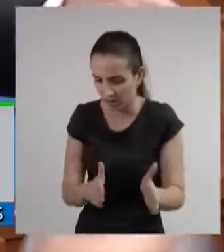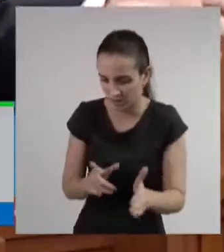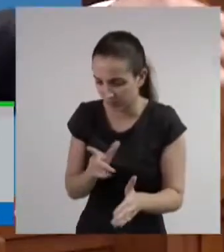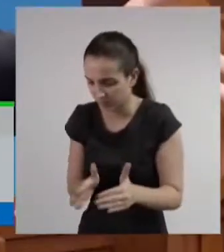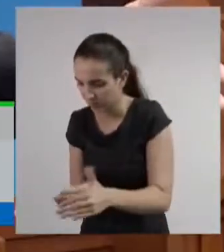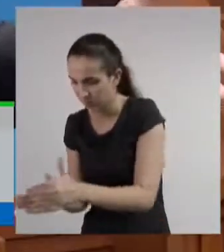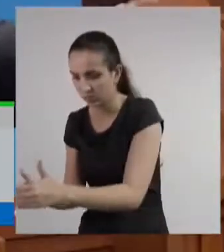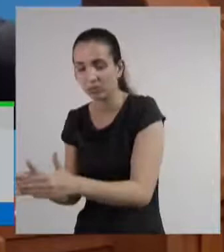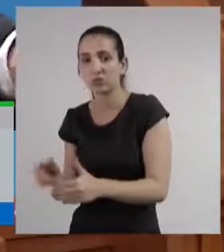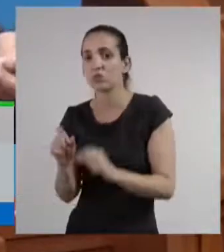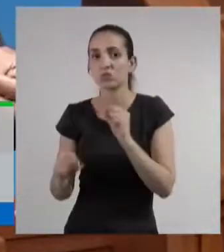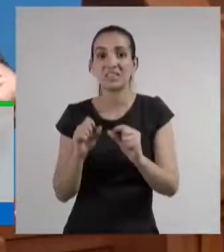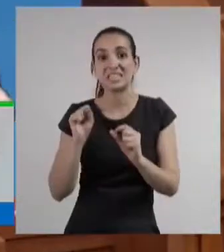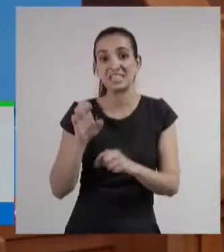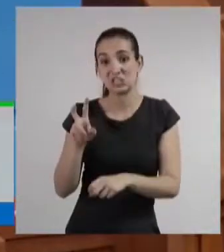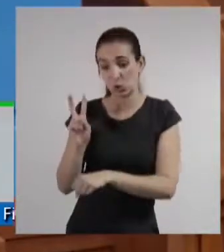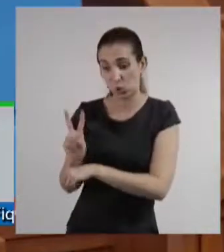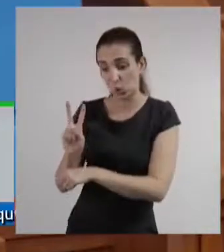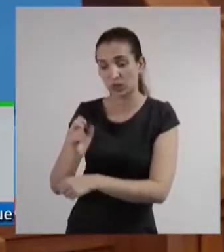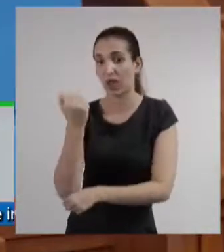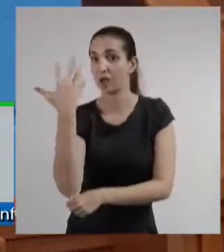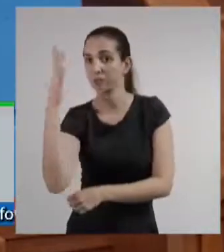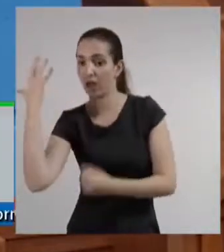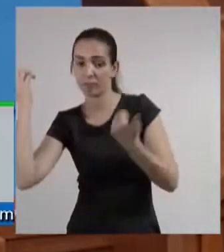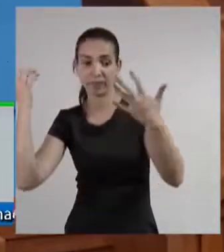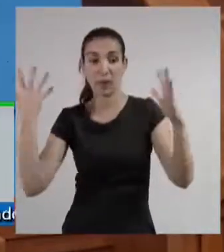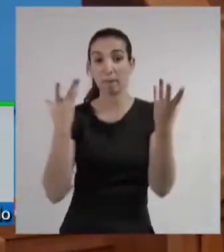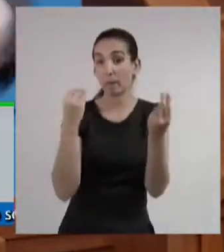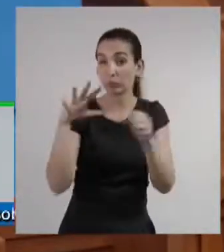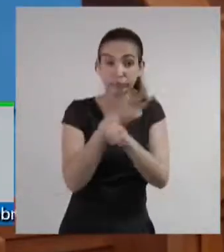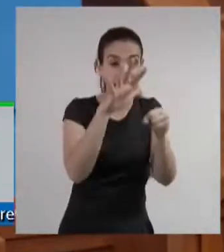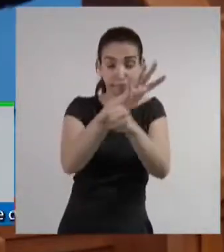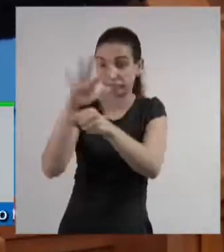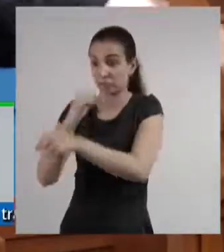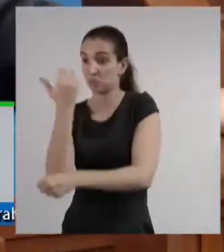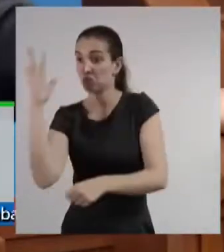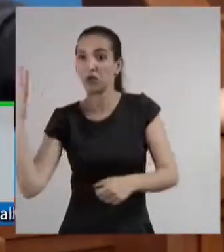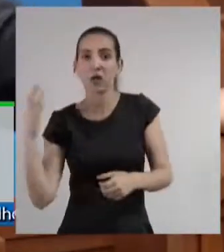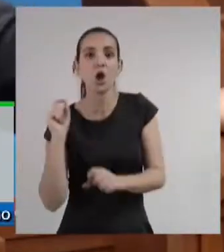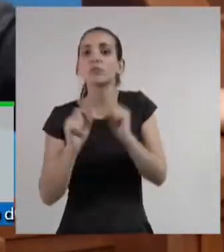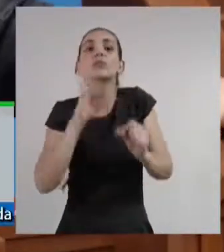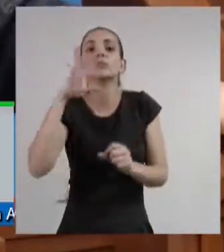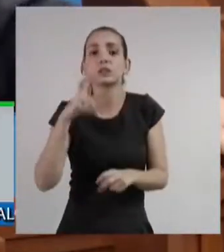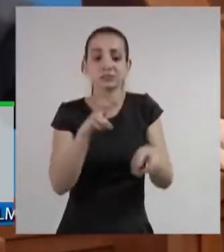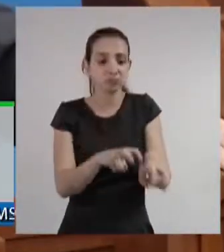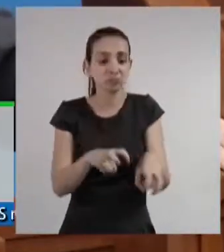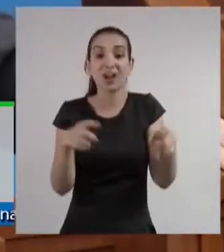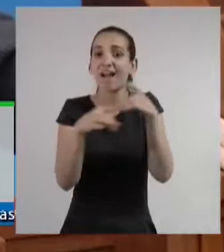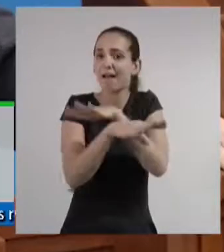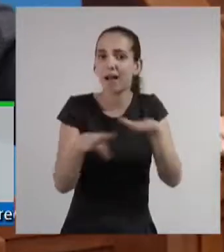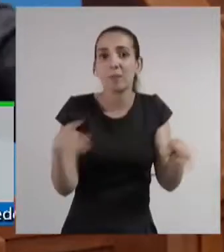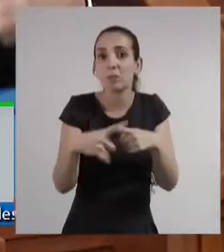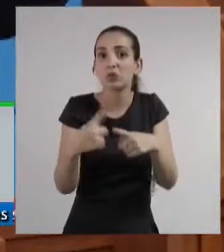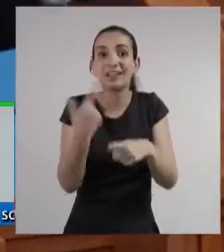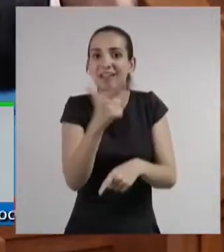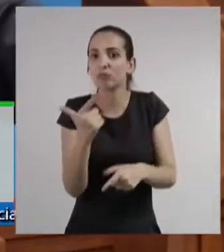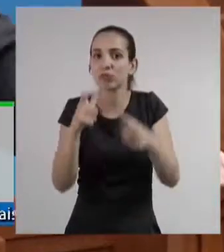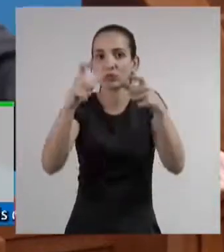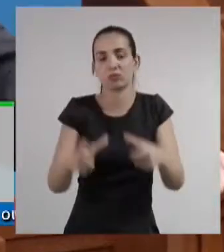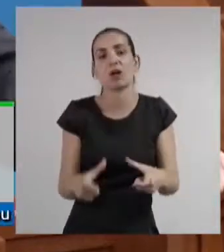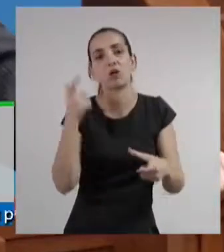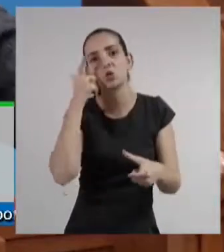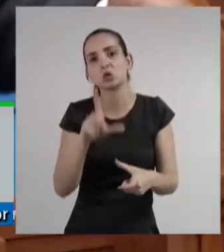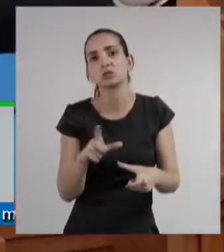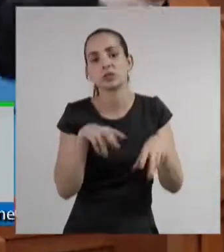Aí o produtor rural tem córrego lá, que um do outro, dos afluentes do Rio da Prata e dos